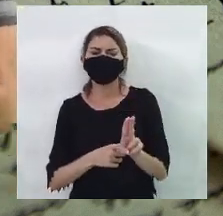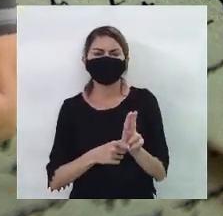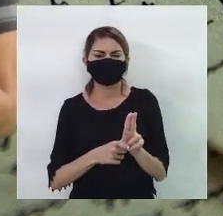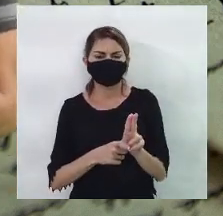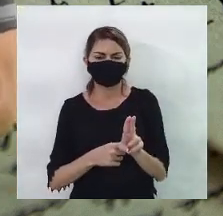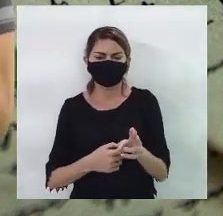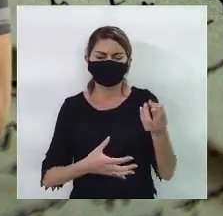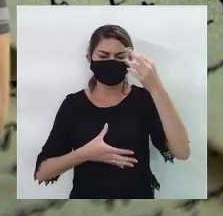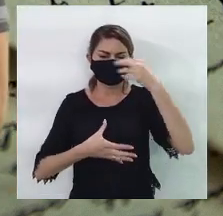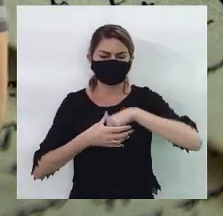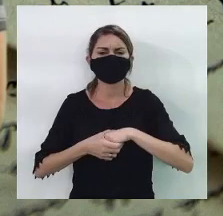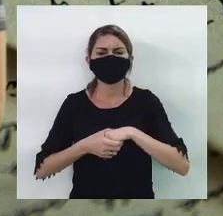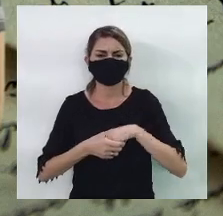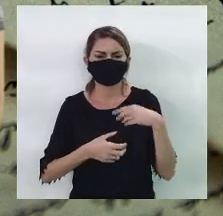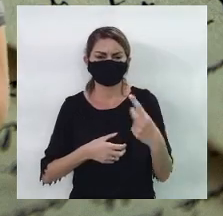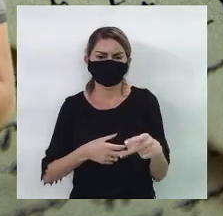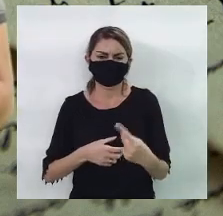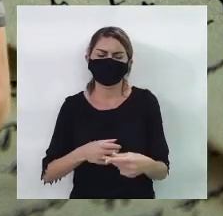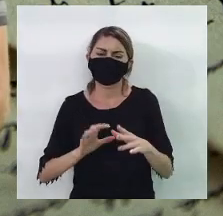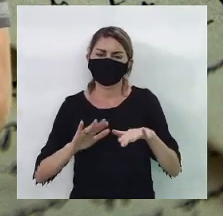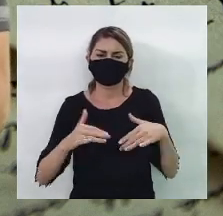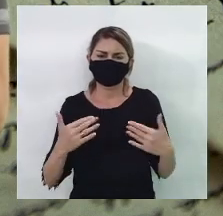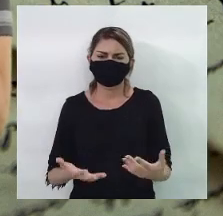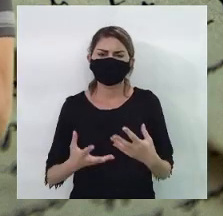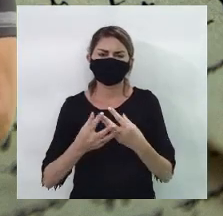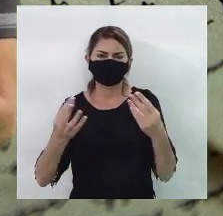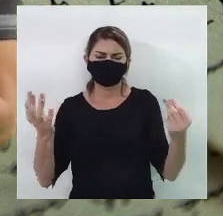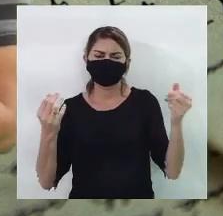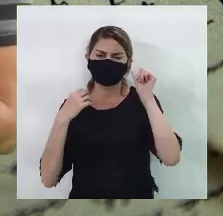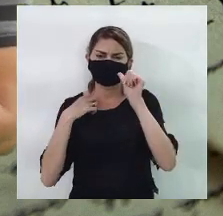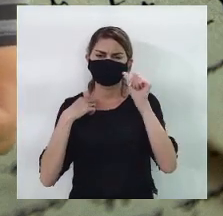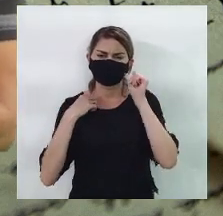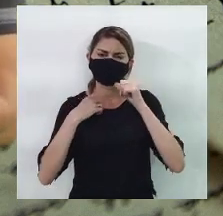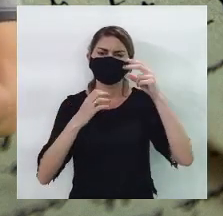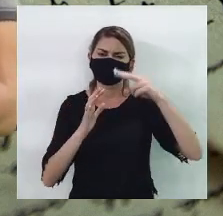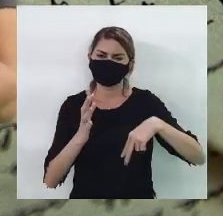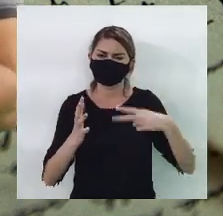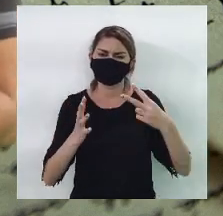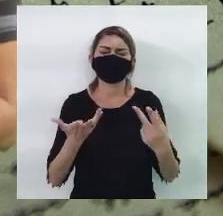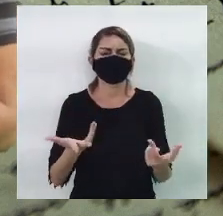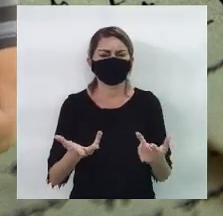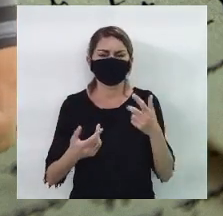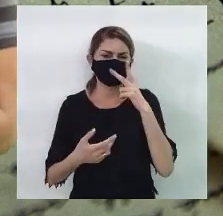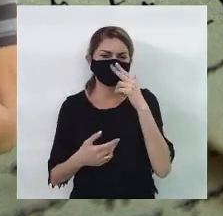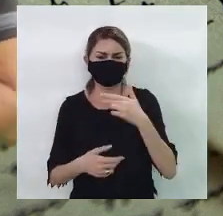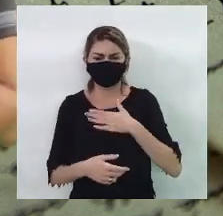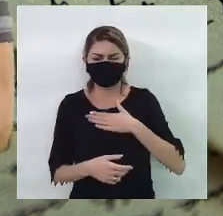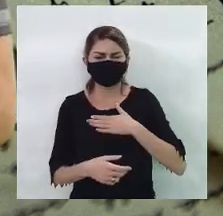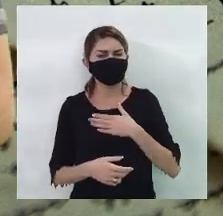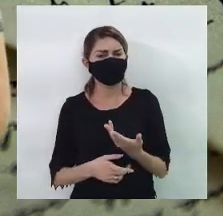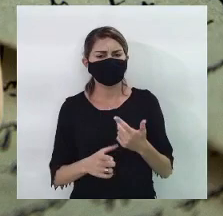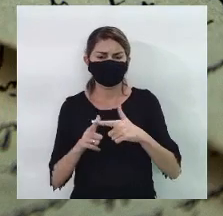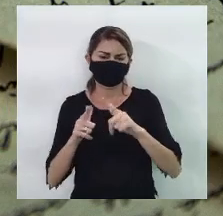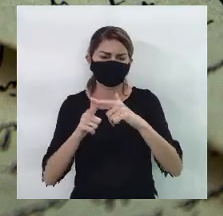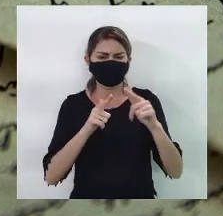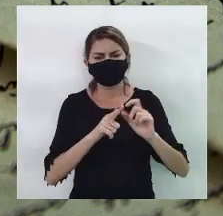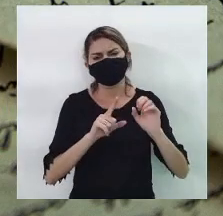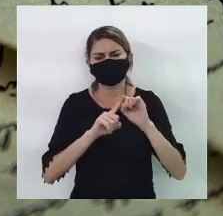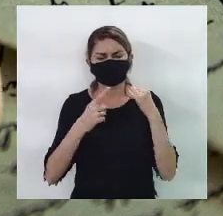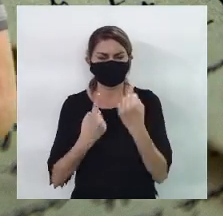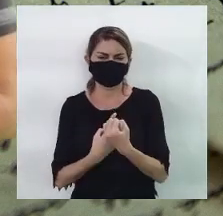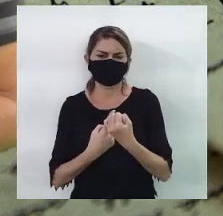o íntimo delas. Então, muitas mulheres, elas leem e dizem, parece que sou eu, porque são problemas